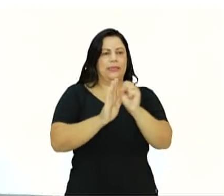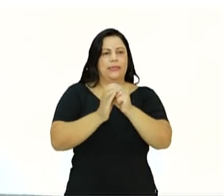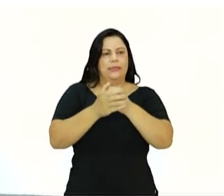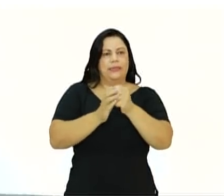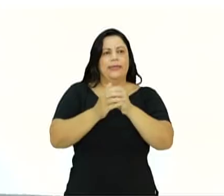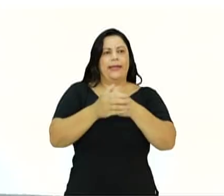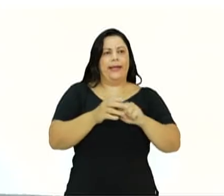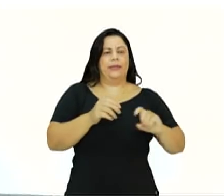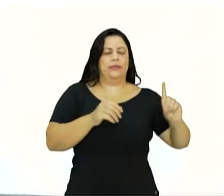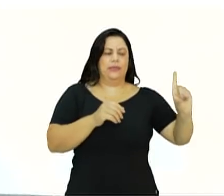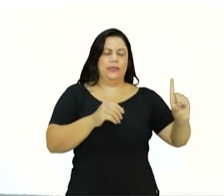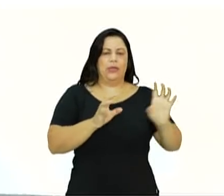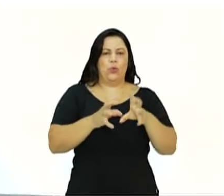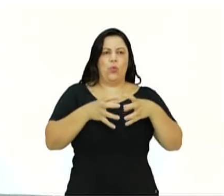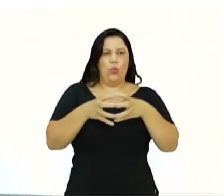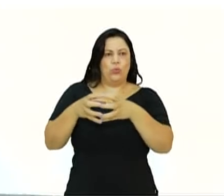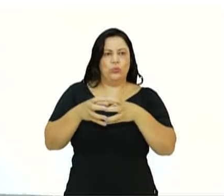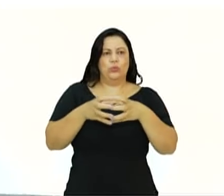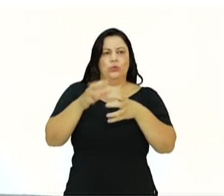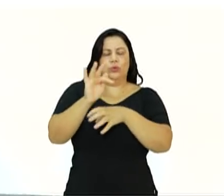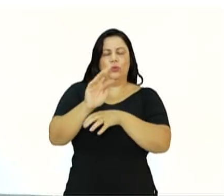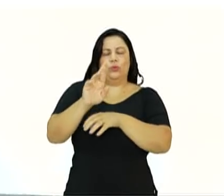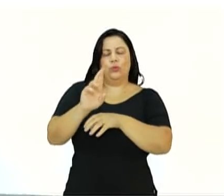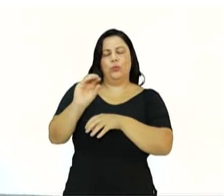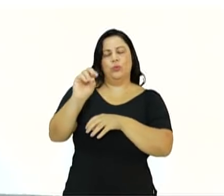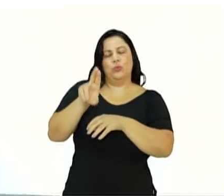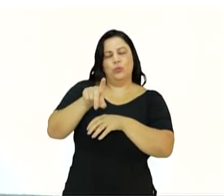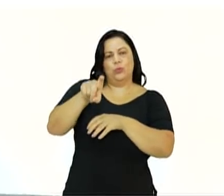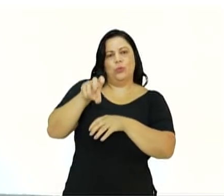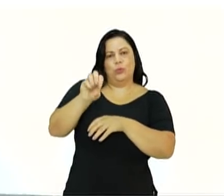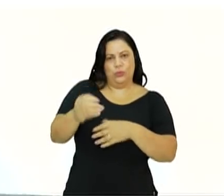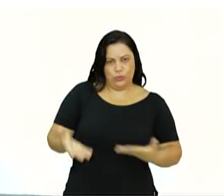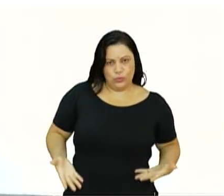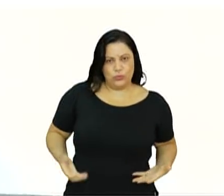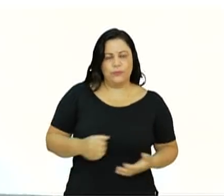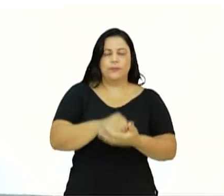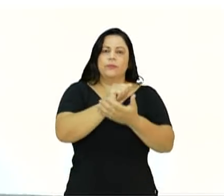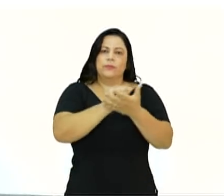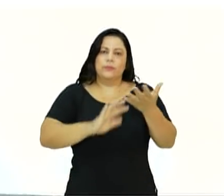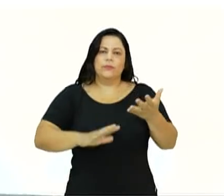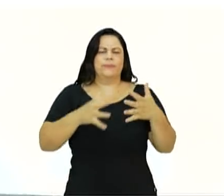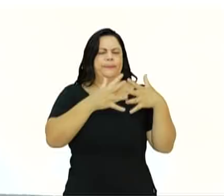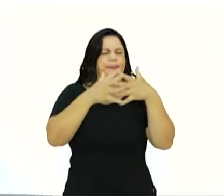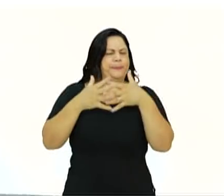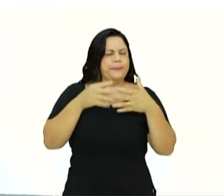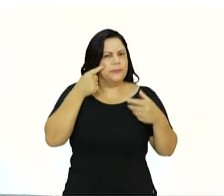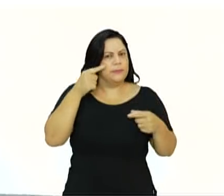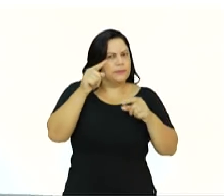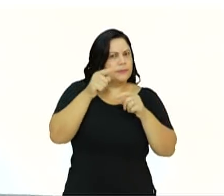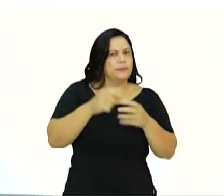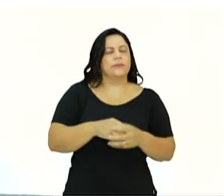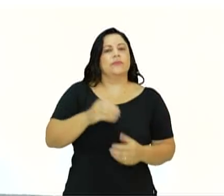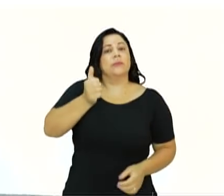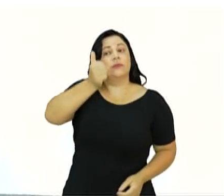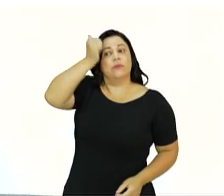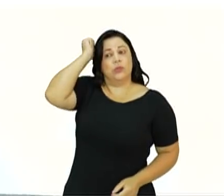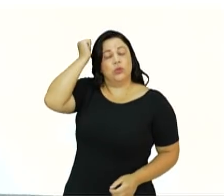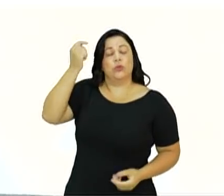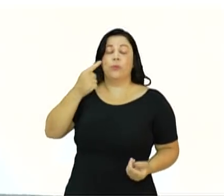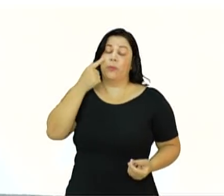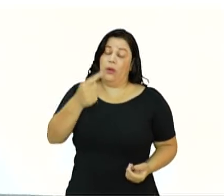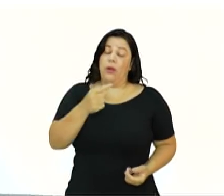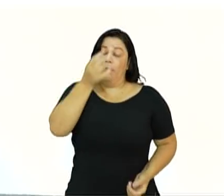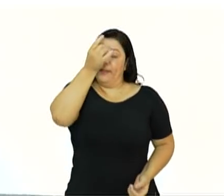ou letra D, conjuntivo frouxo. Gente, é um exercício, ele é mais complexo, é um exercício de vestibular, mas é